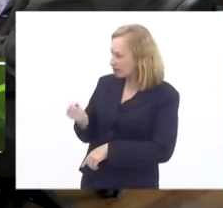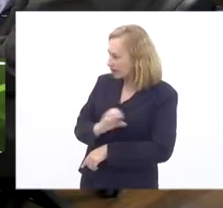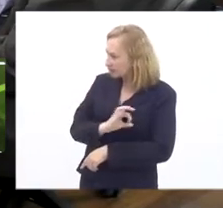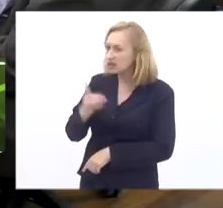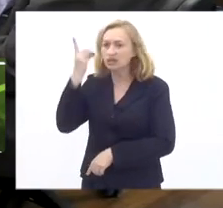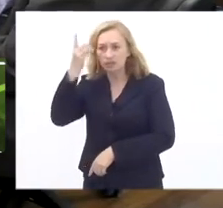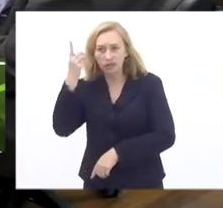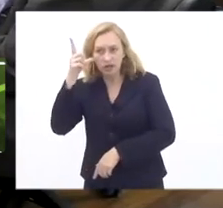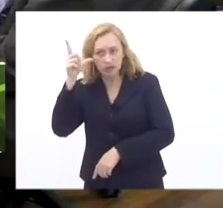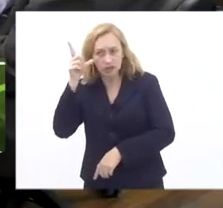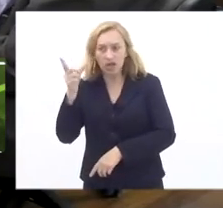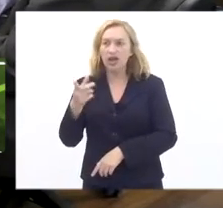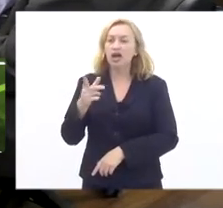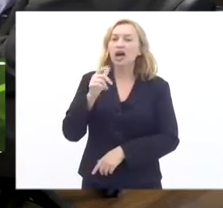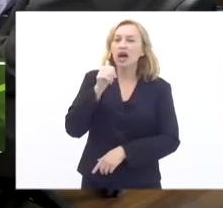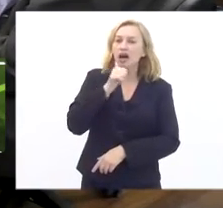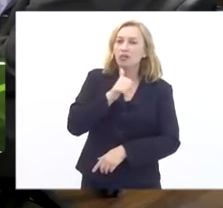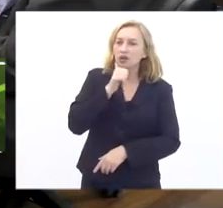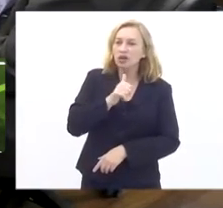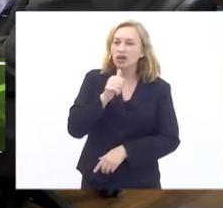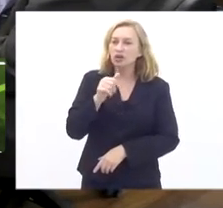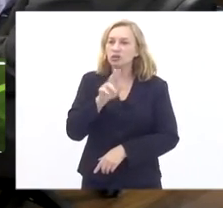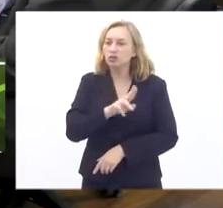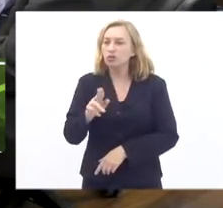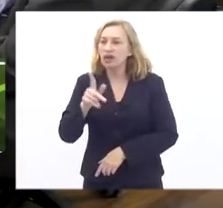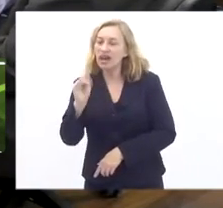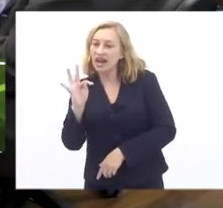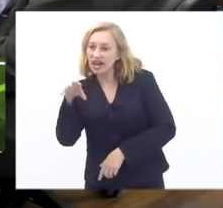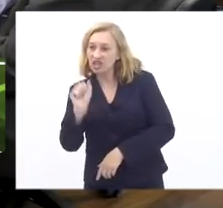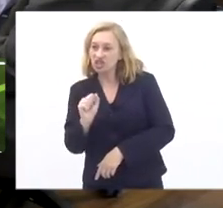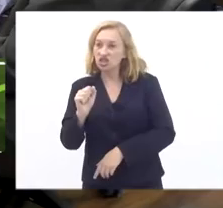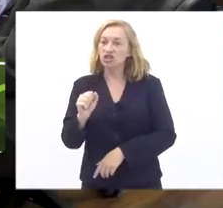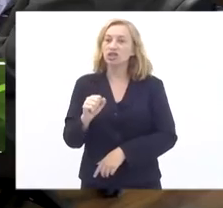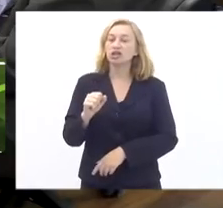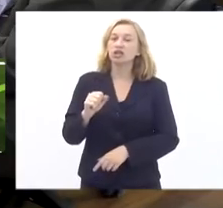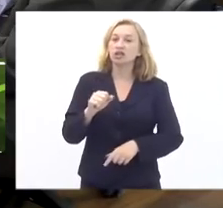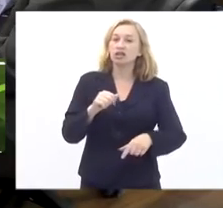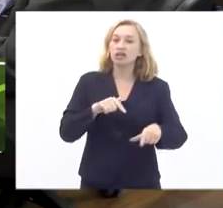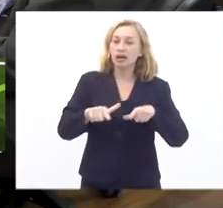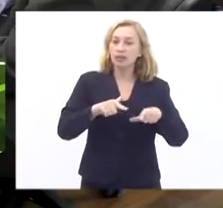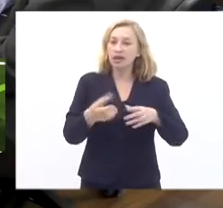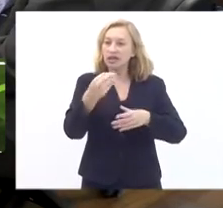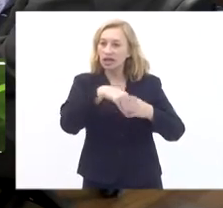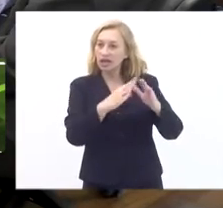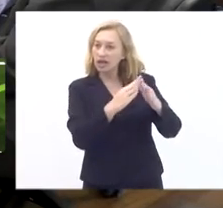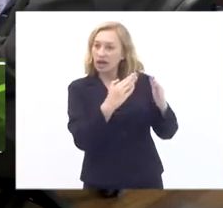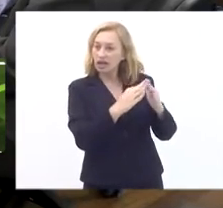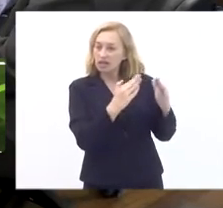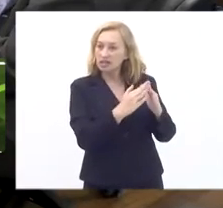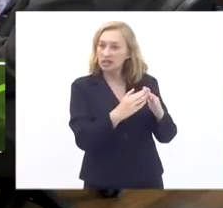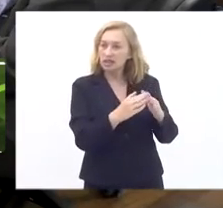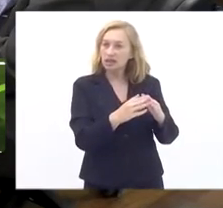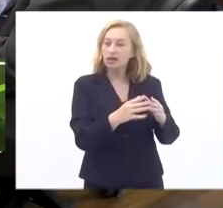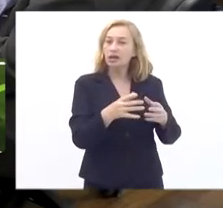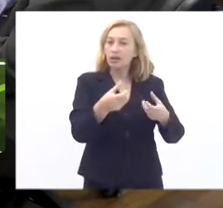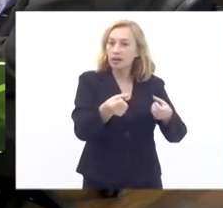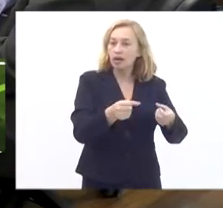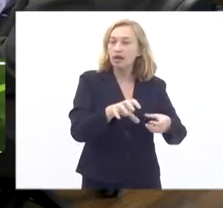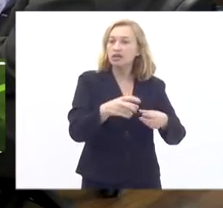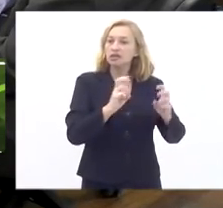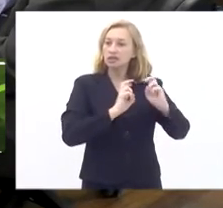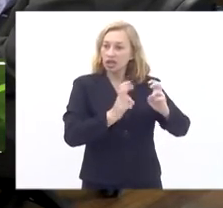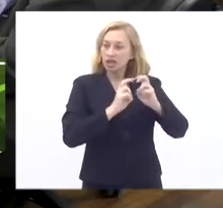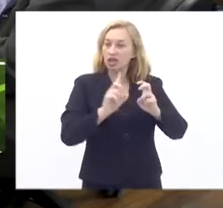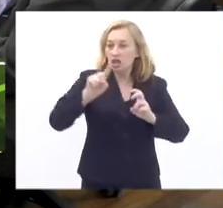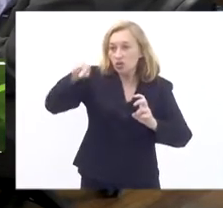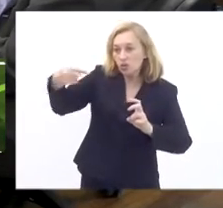Luiz Paulo? A senhora Kátia esteve aqui, que é uma diarista que mora em Antares, que pega um trem e depois pega outra